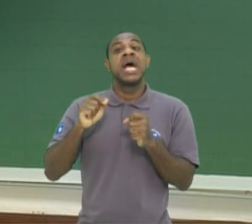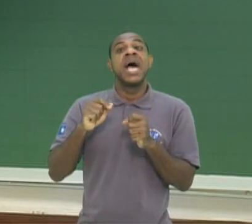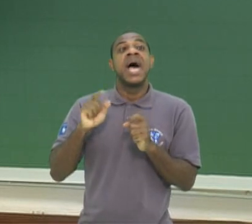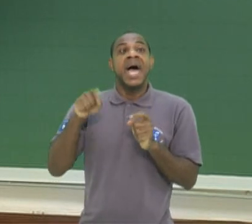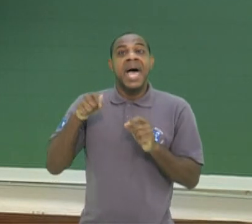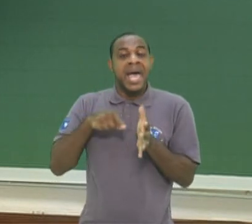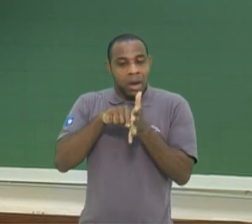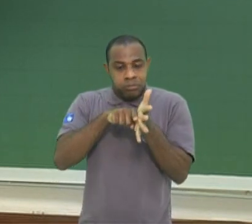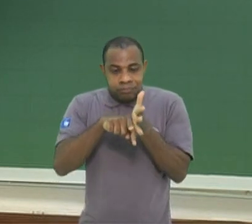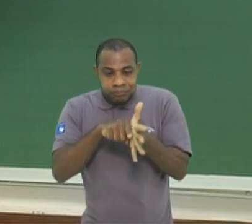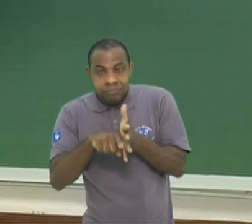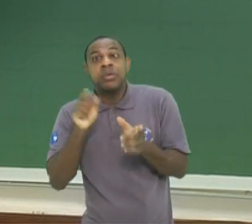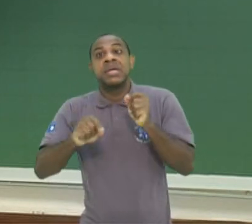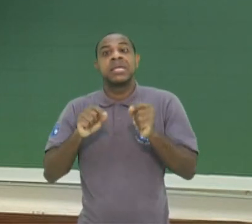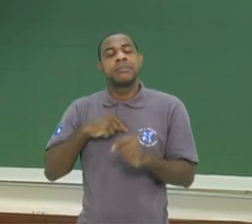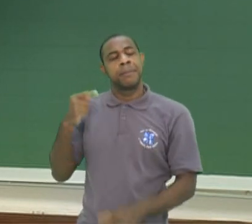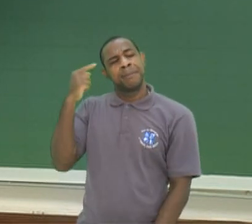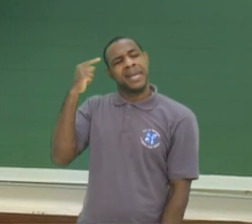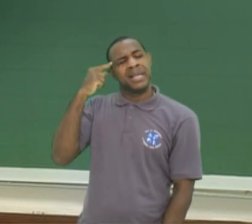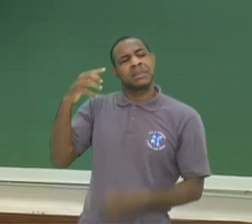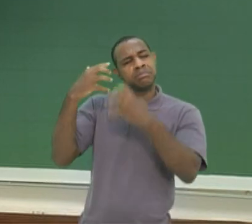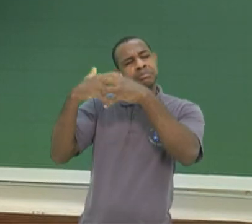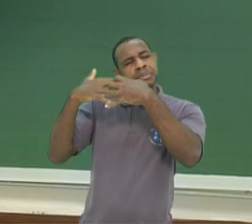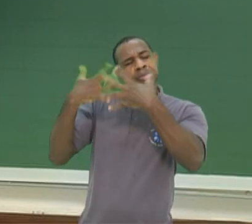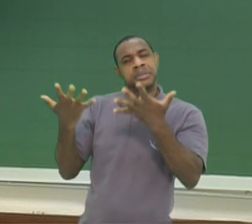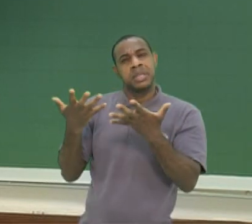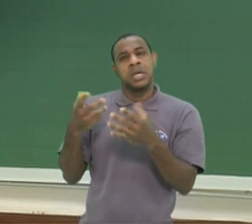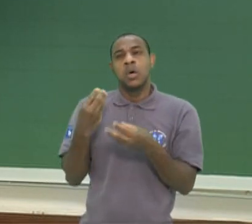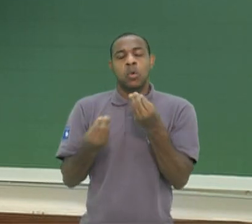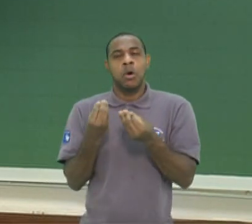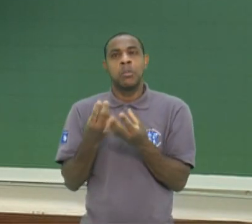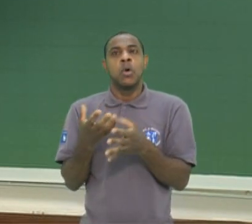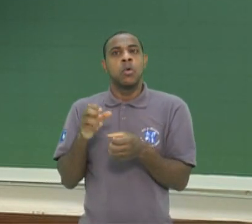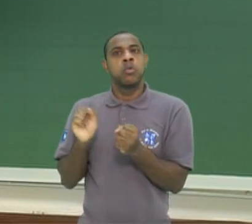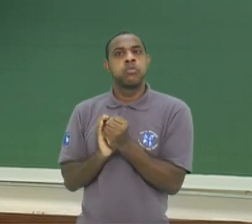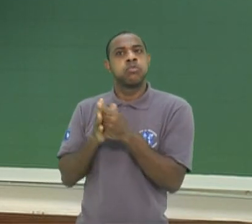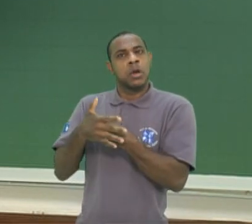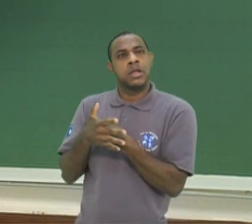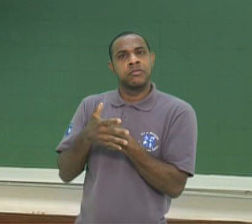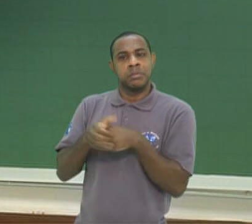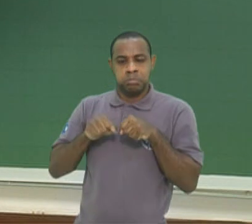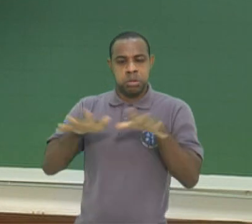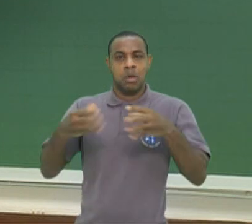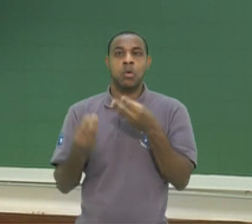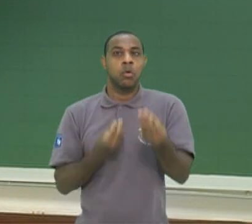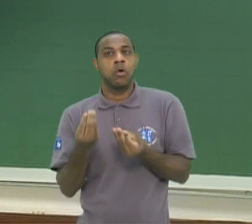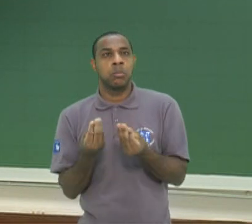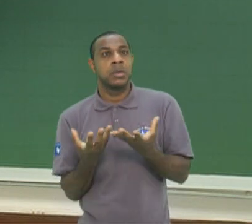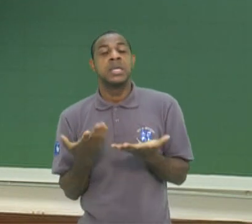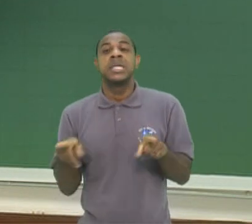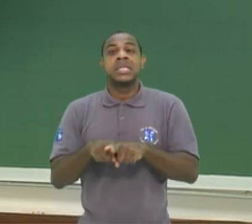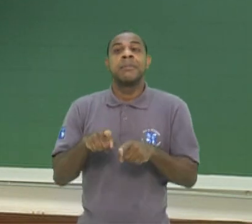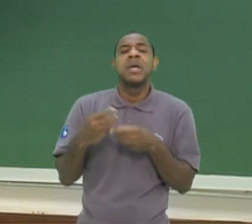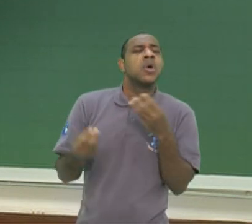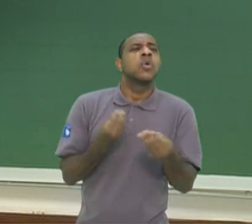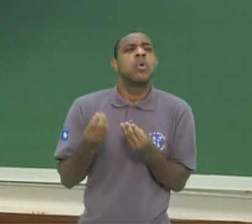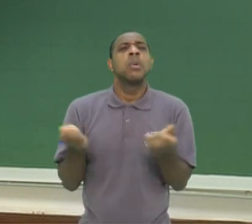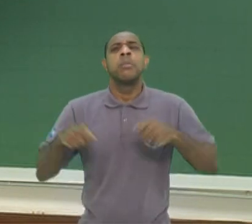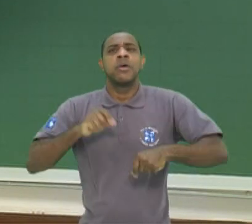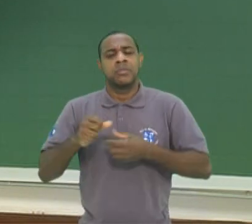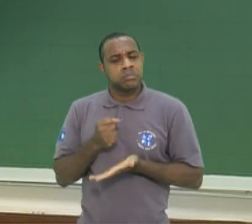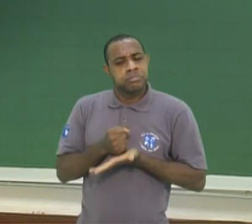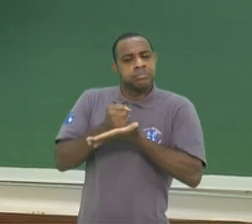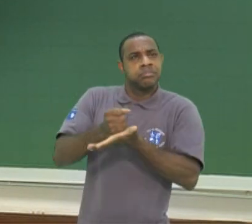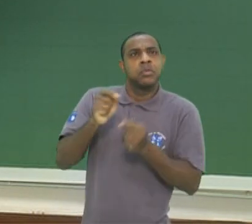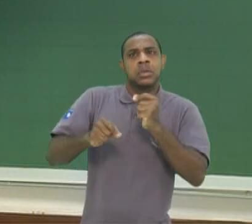sim refletir sobre os efeitos do coronavírus e também de que forma que pode haver uma contribuição